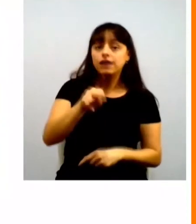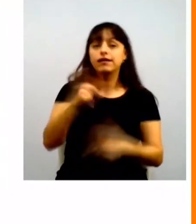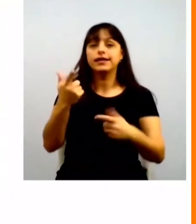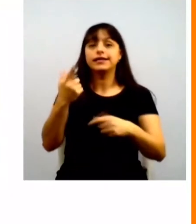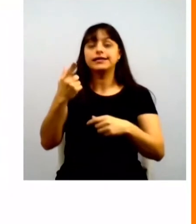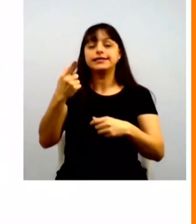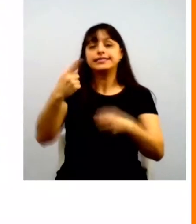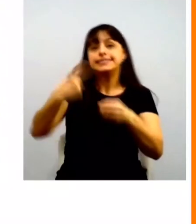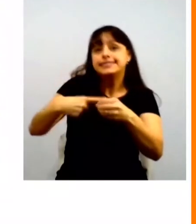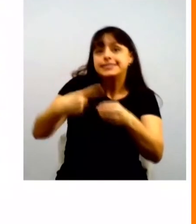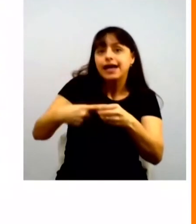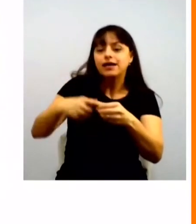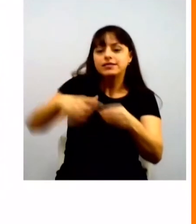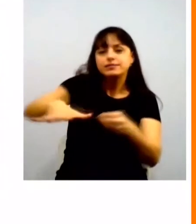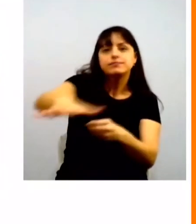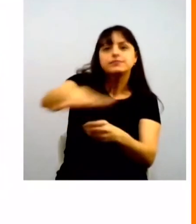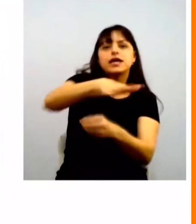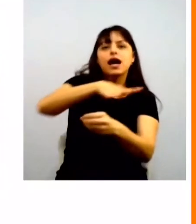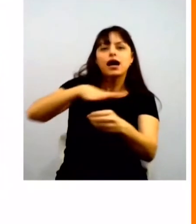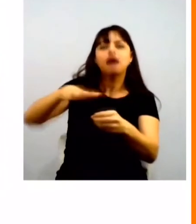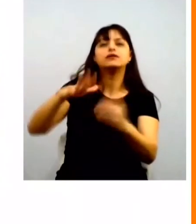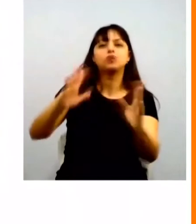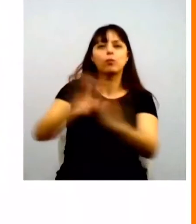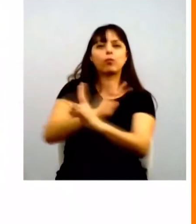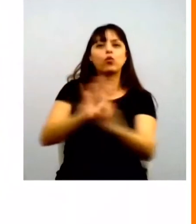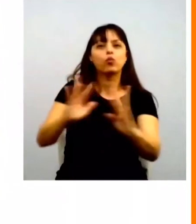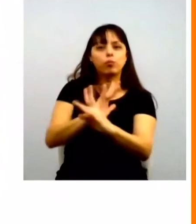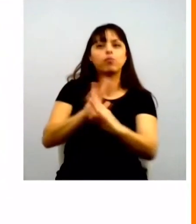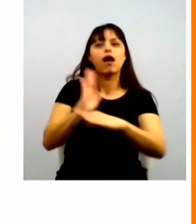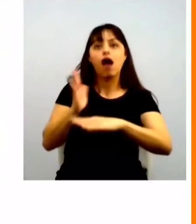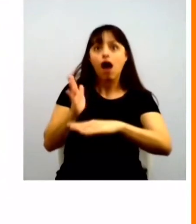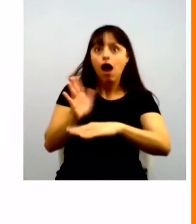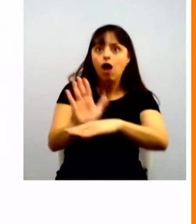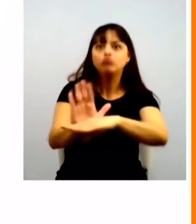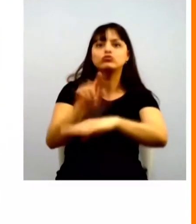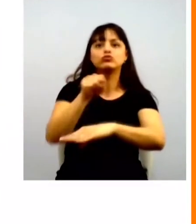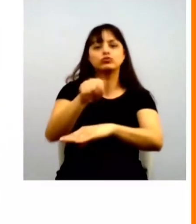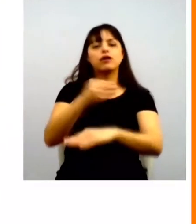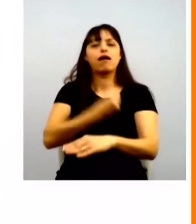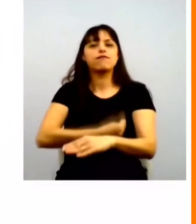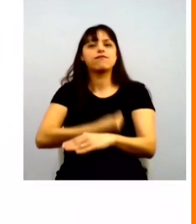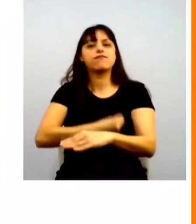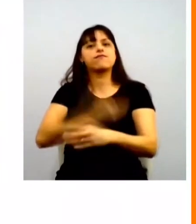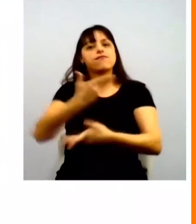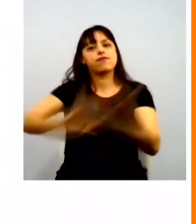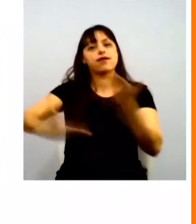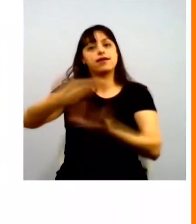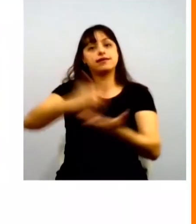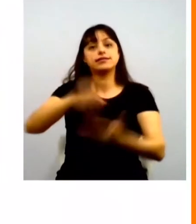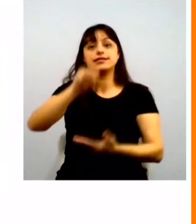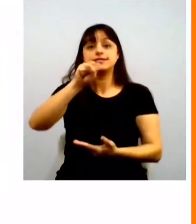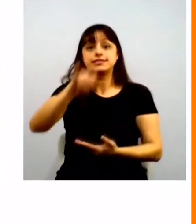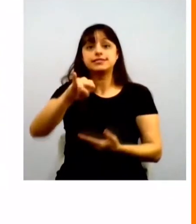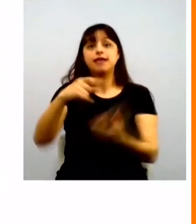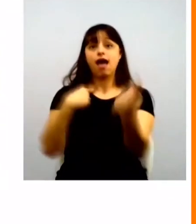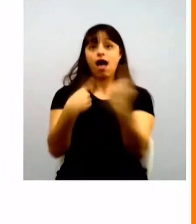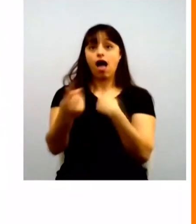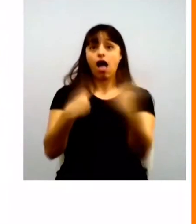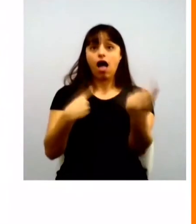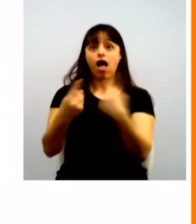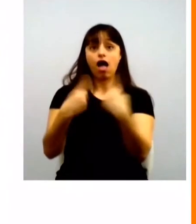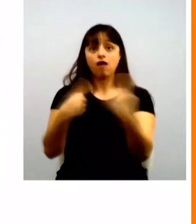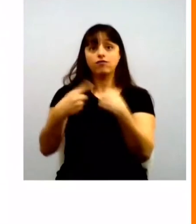como a cultura ajuda a vivencia e desfruta do espaço público. Quando se corta uma grande avenida e se permite fazer atividades